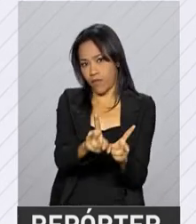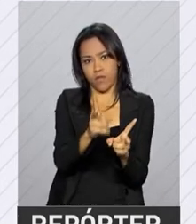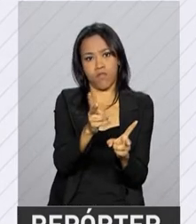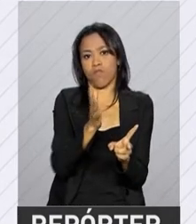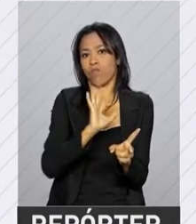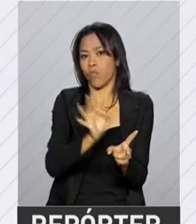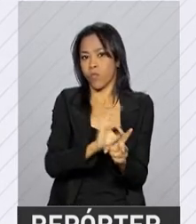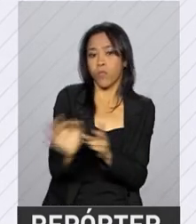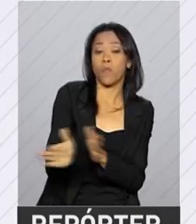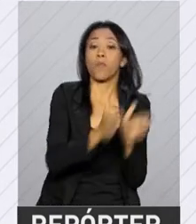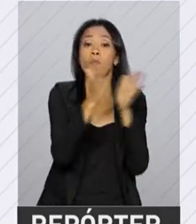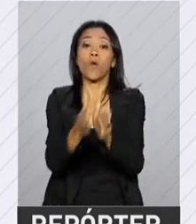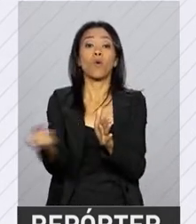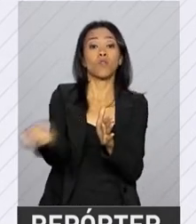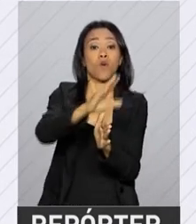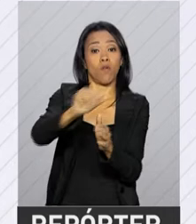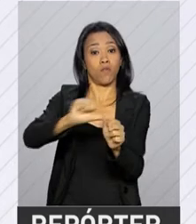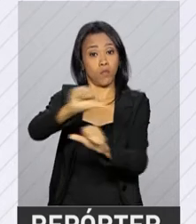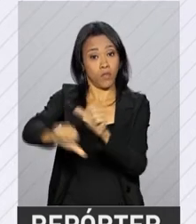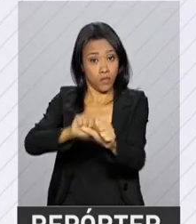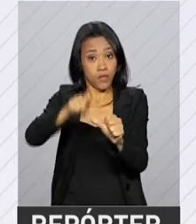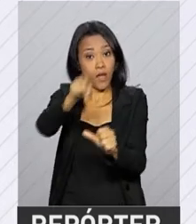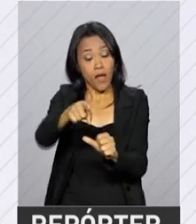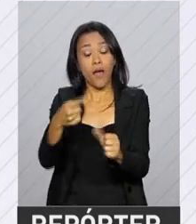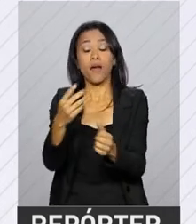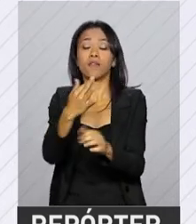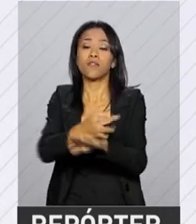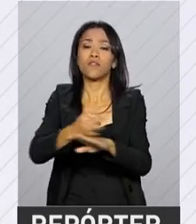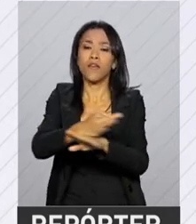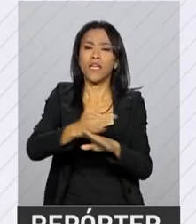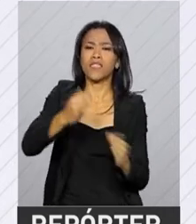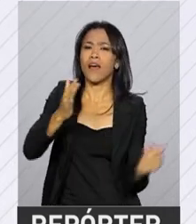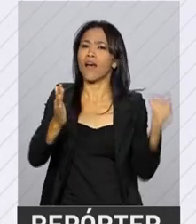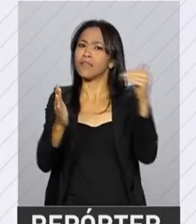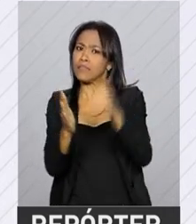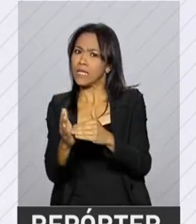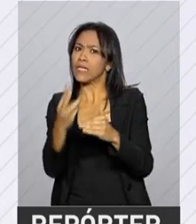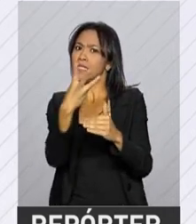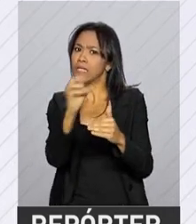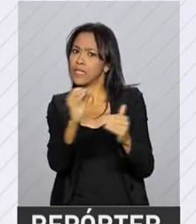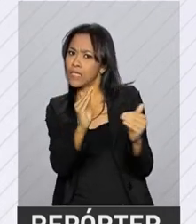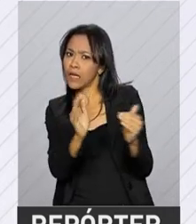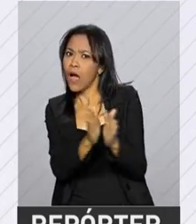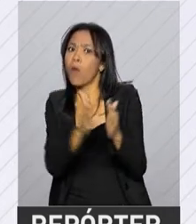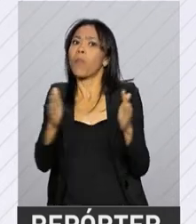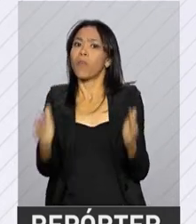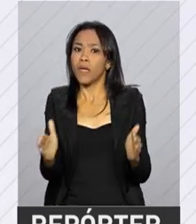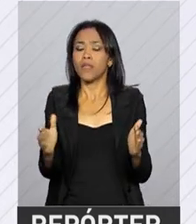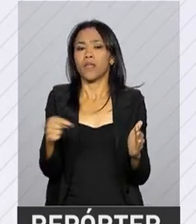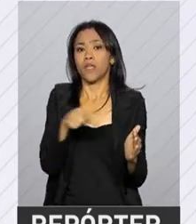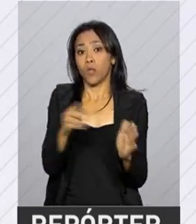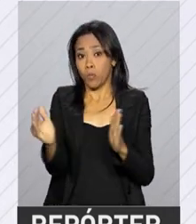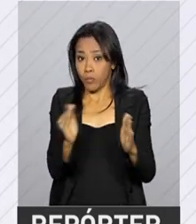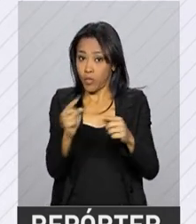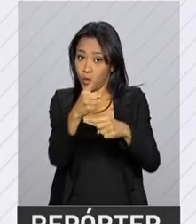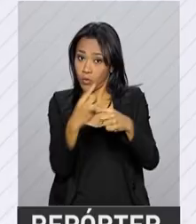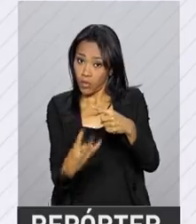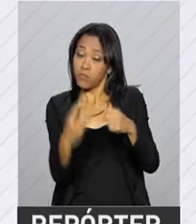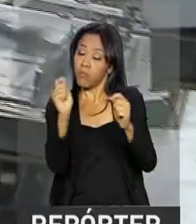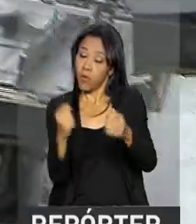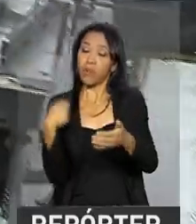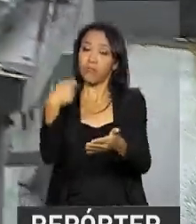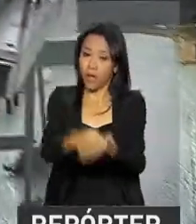com a reforma as férias são ampliadas para 30 dias de um terço do período pode ser pago em dinheiro